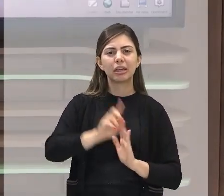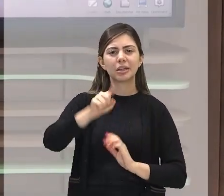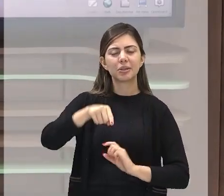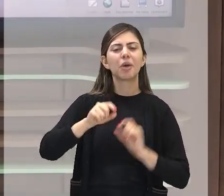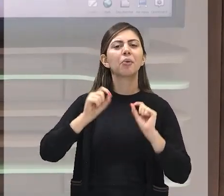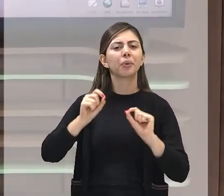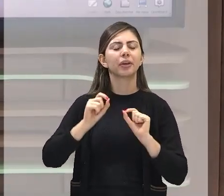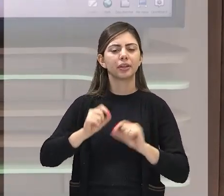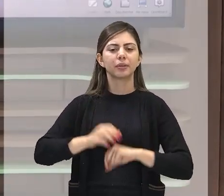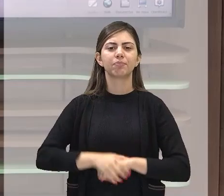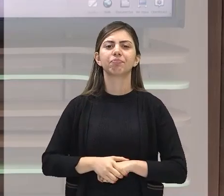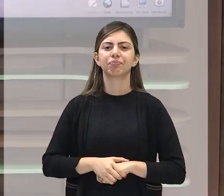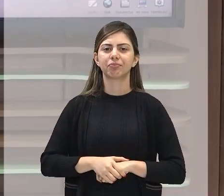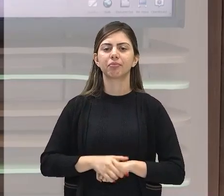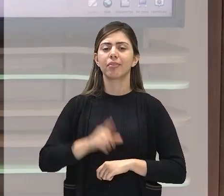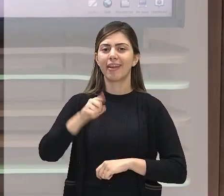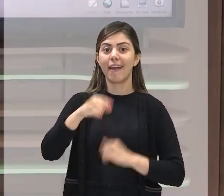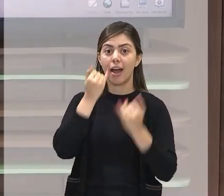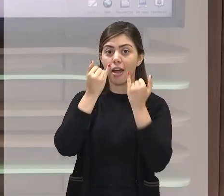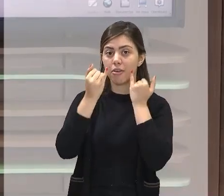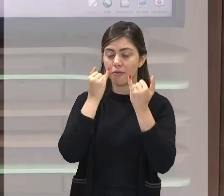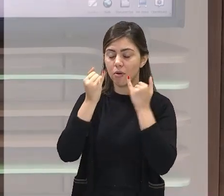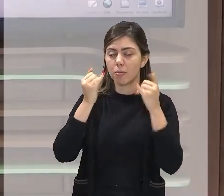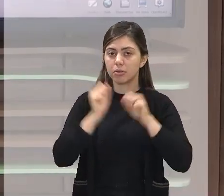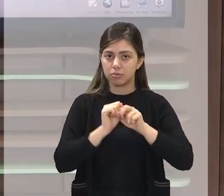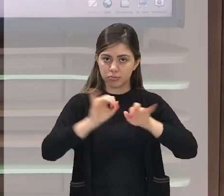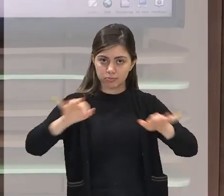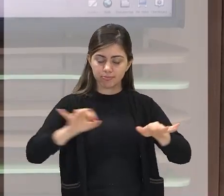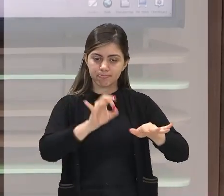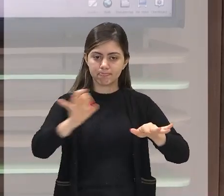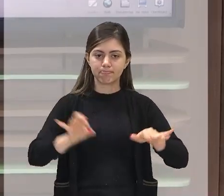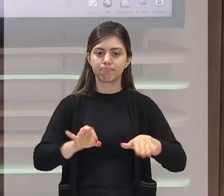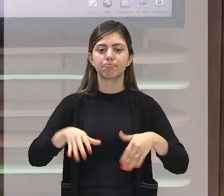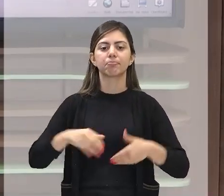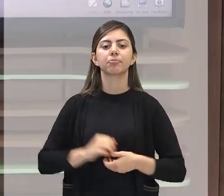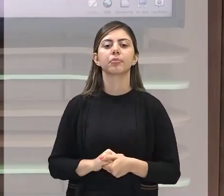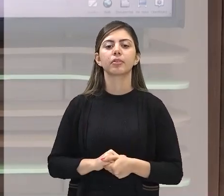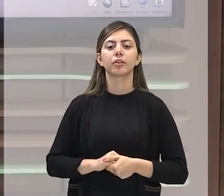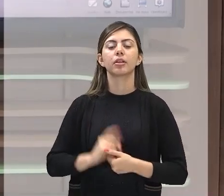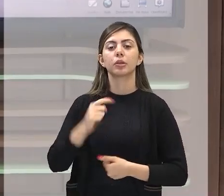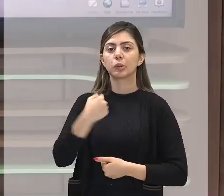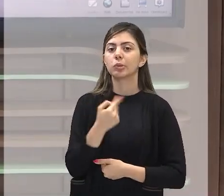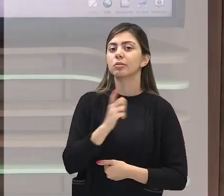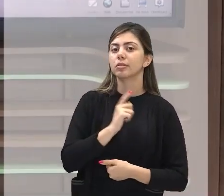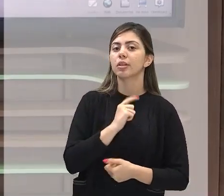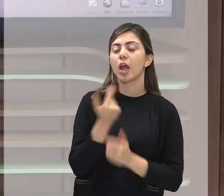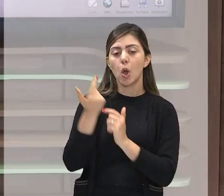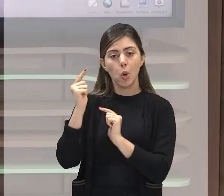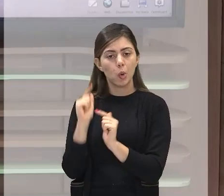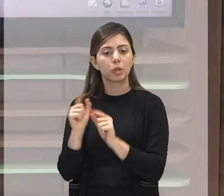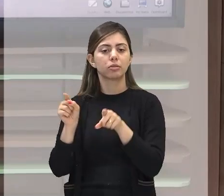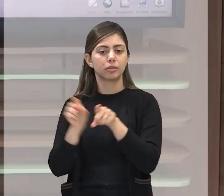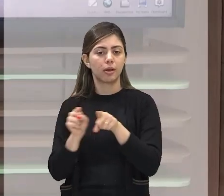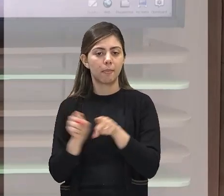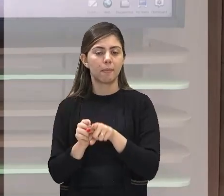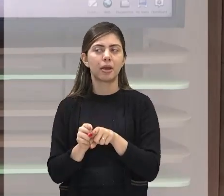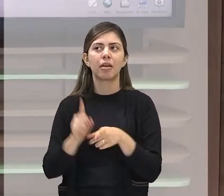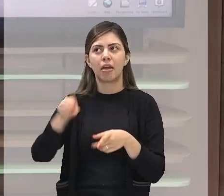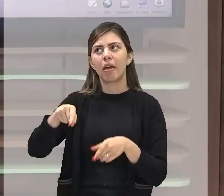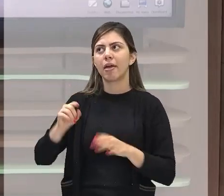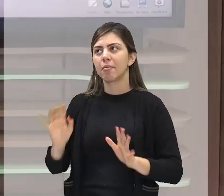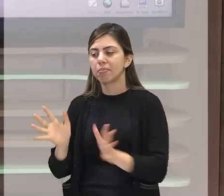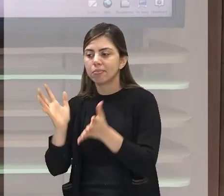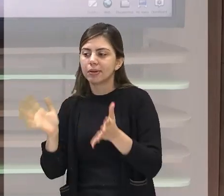jornalísticos é exatamente a informação. Temos outra natureza, o